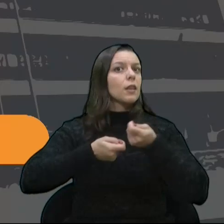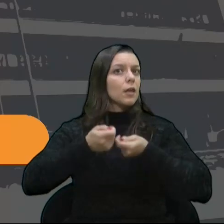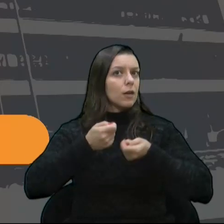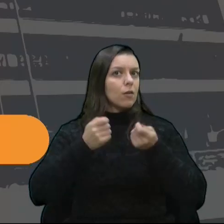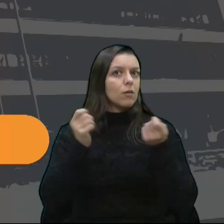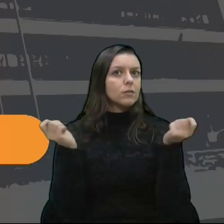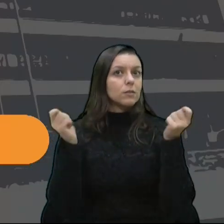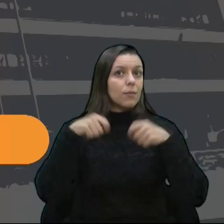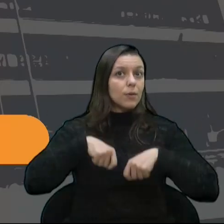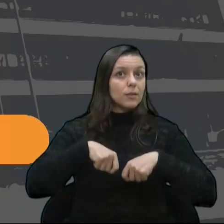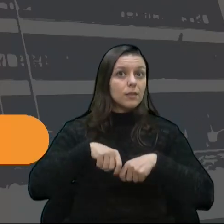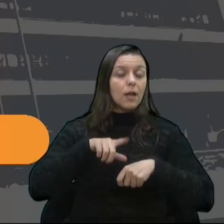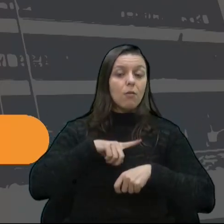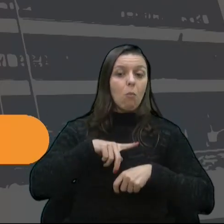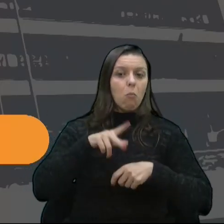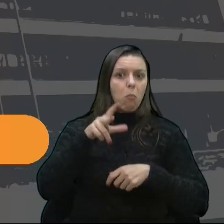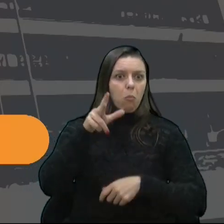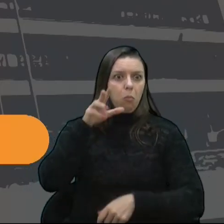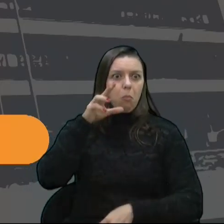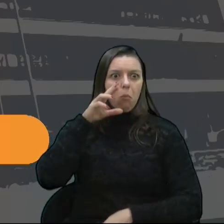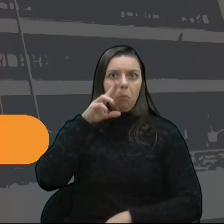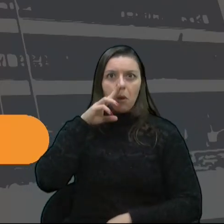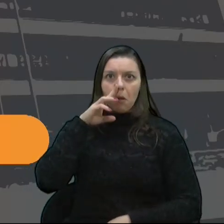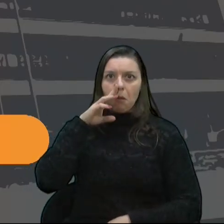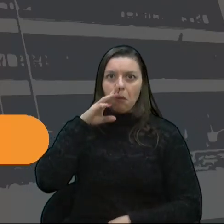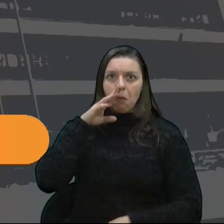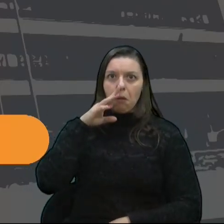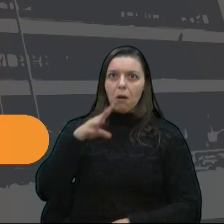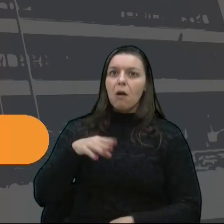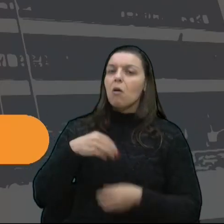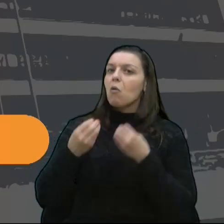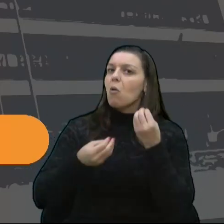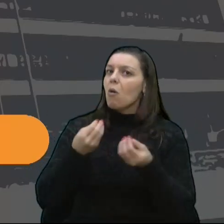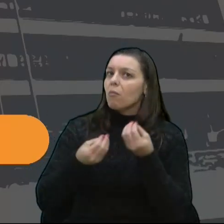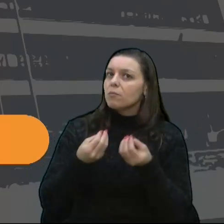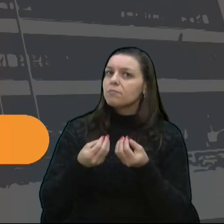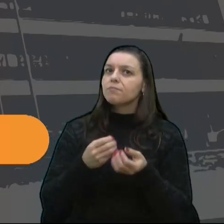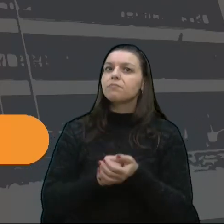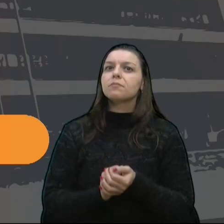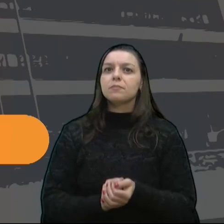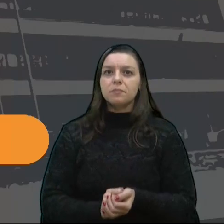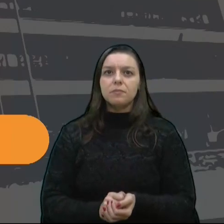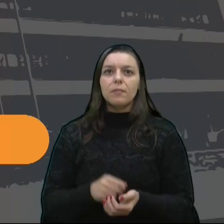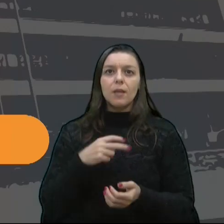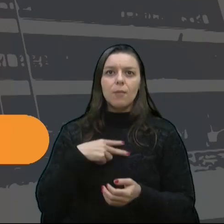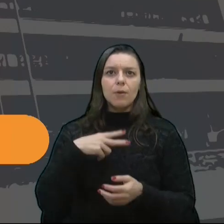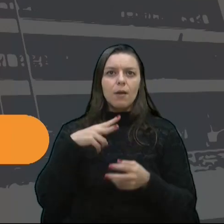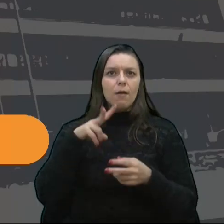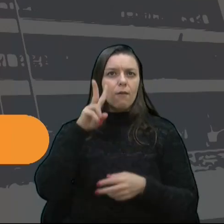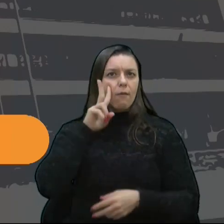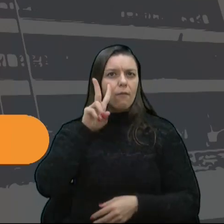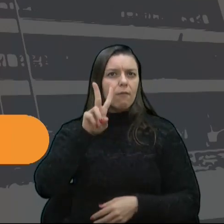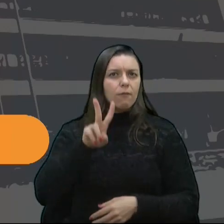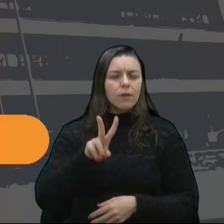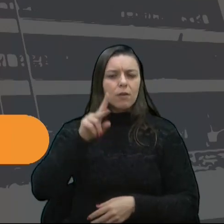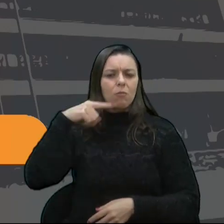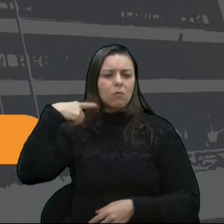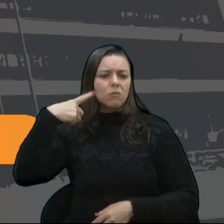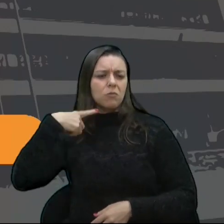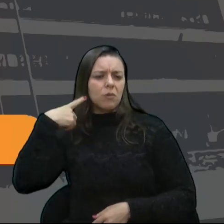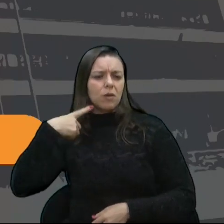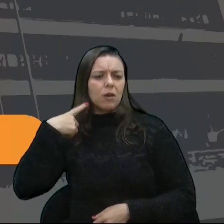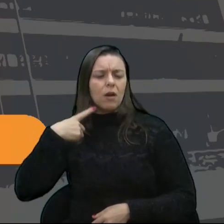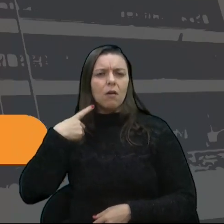isso surpreendeu a gente também quando a gente começou, porque a gente tanto via ali aquele advogado